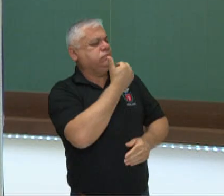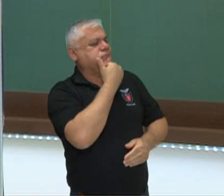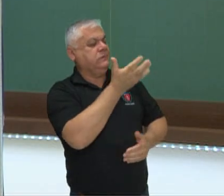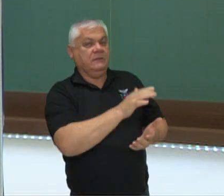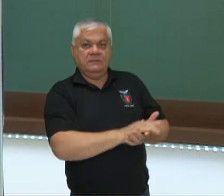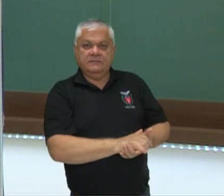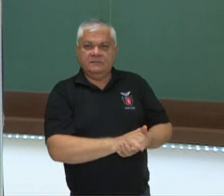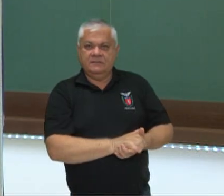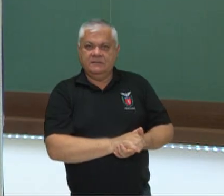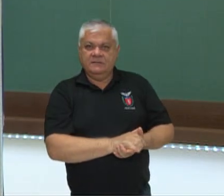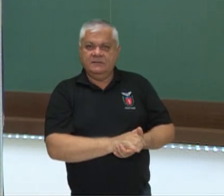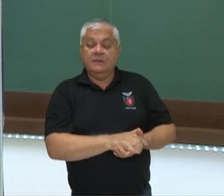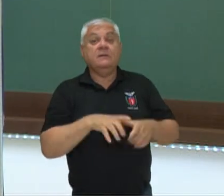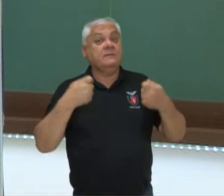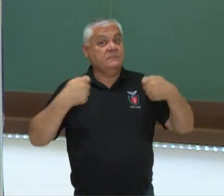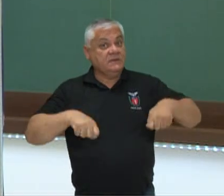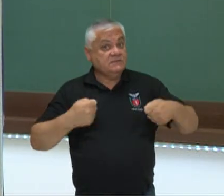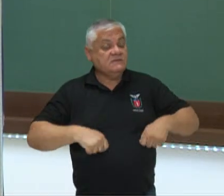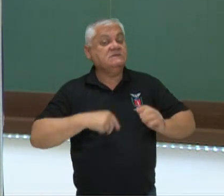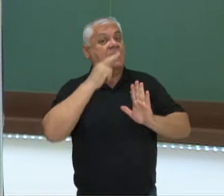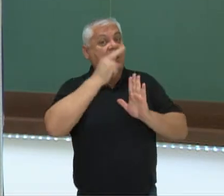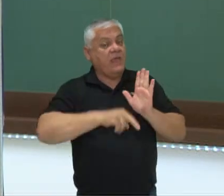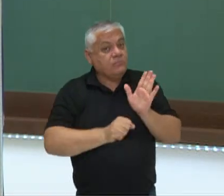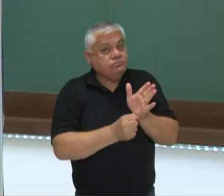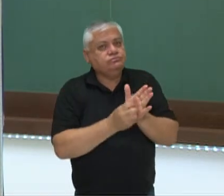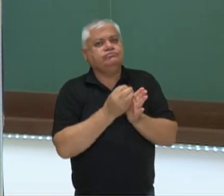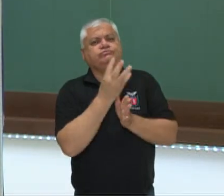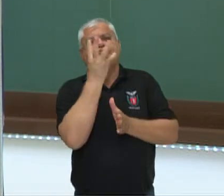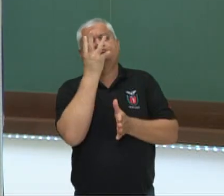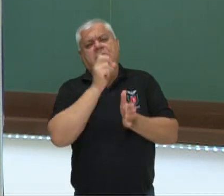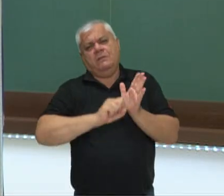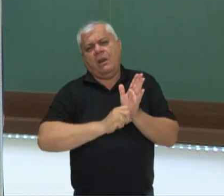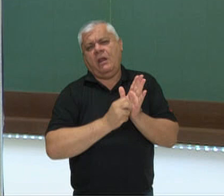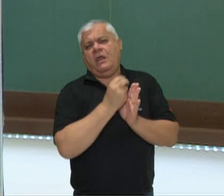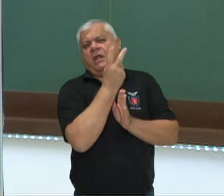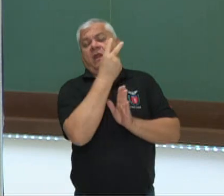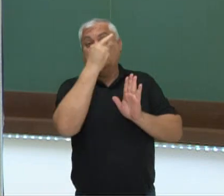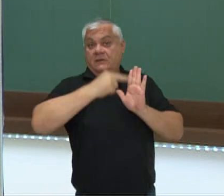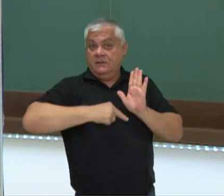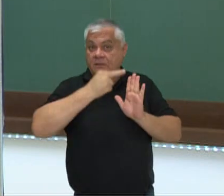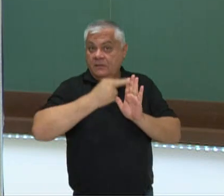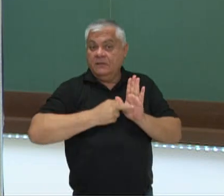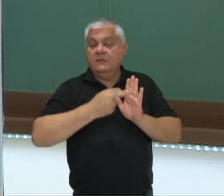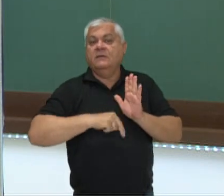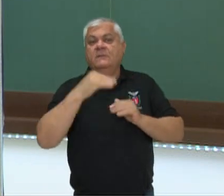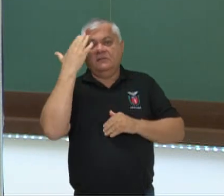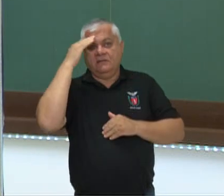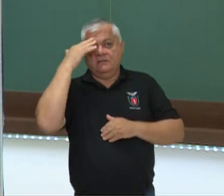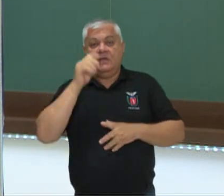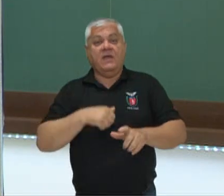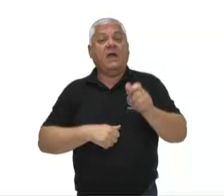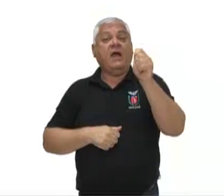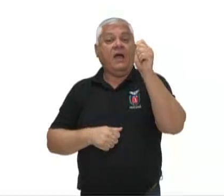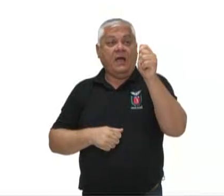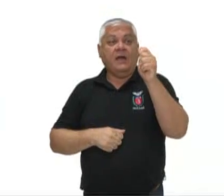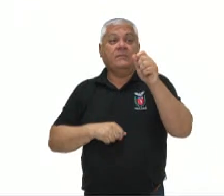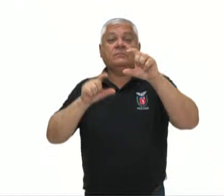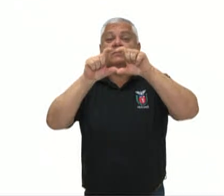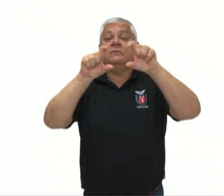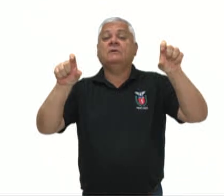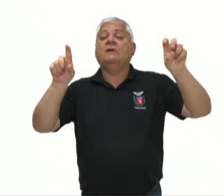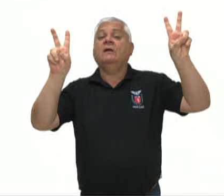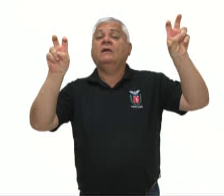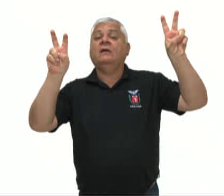sempre necessário, minha gente, reler o enunciado para responder com objetividade os comandos. Letra A, no trecho entre aspas, como